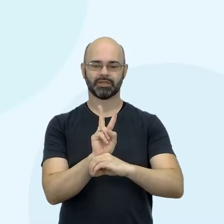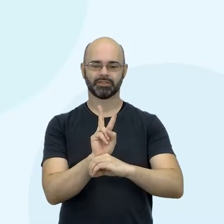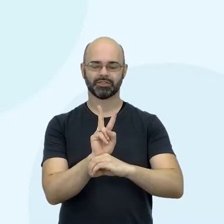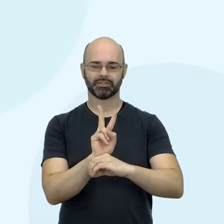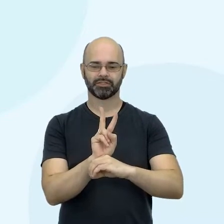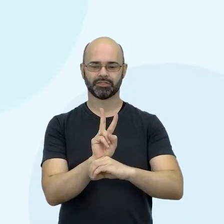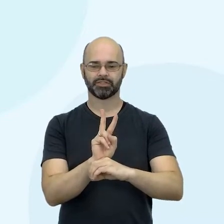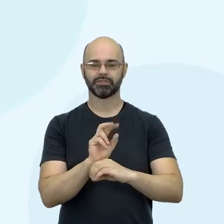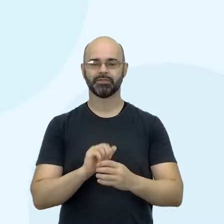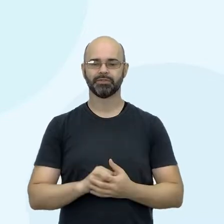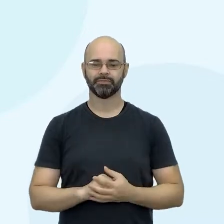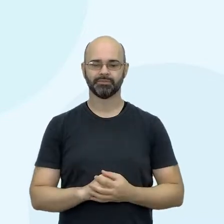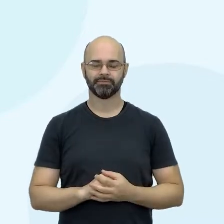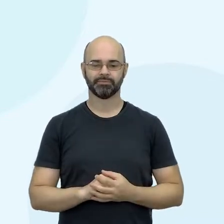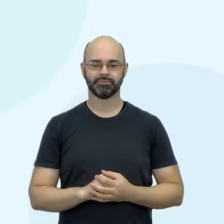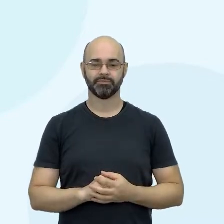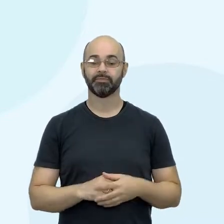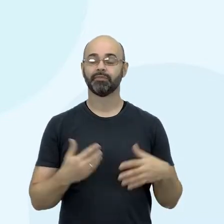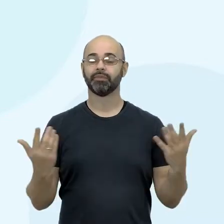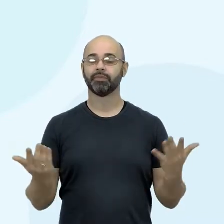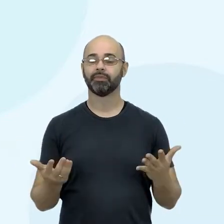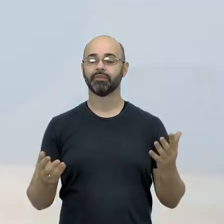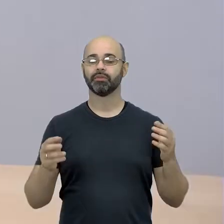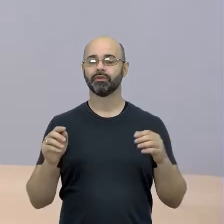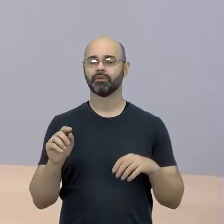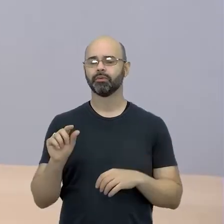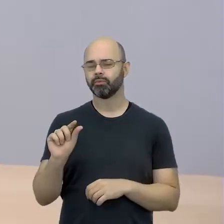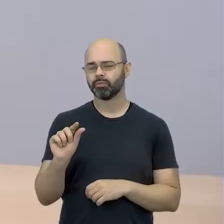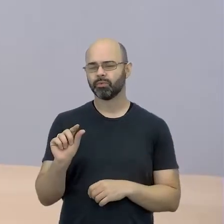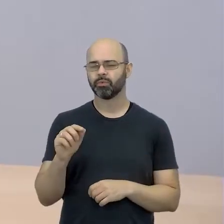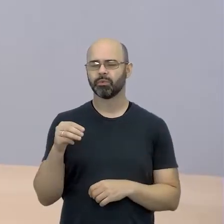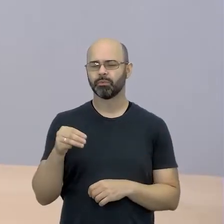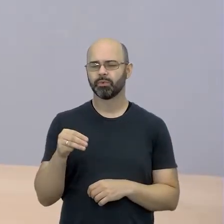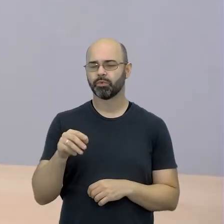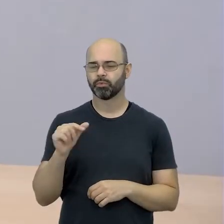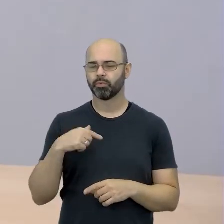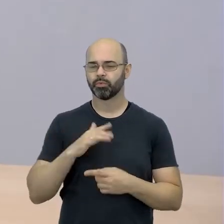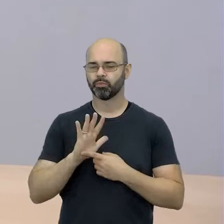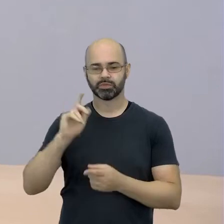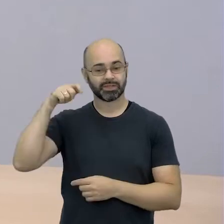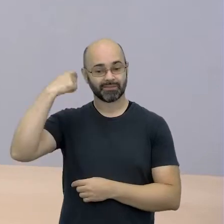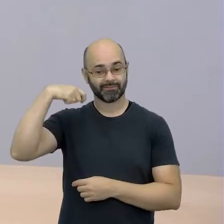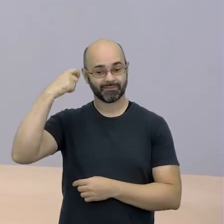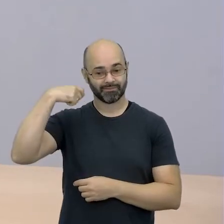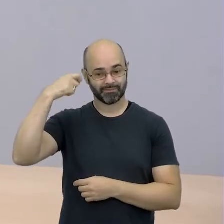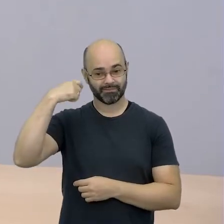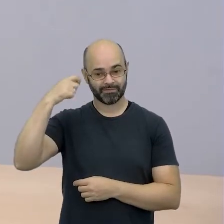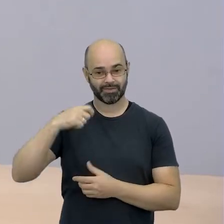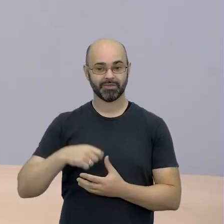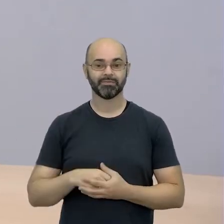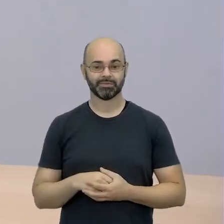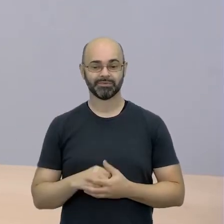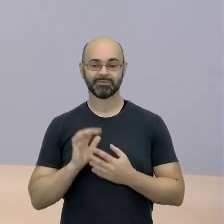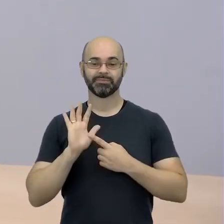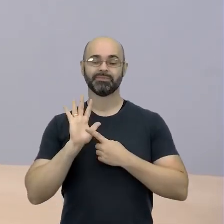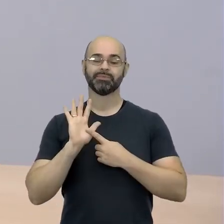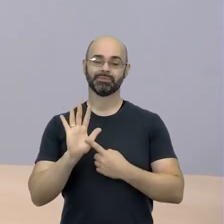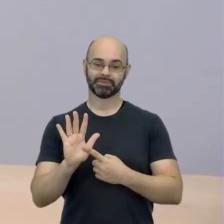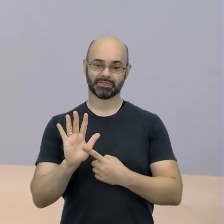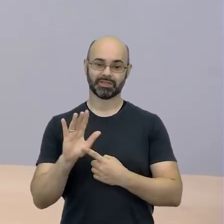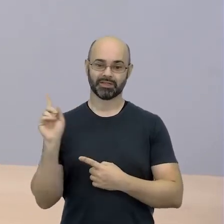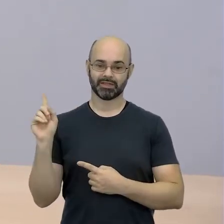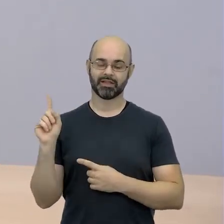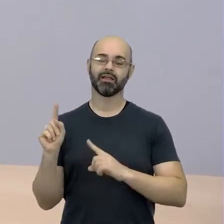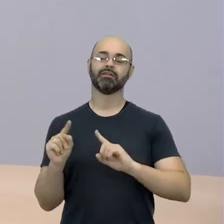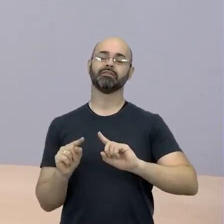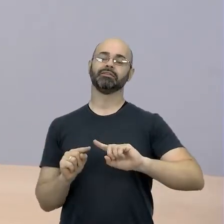gente vai agora colocar alguns minutos de uma produção filmográfica, videográfica e em seguida